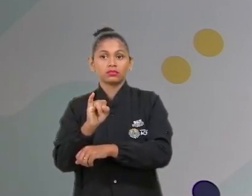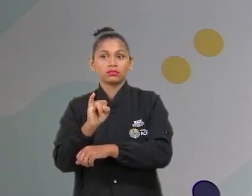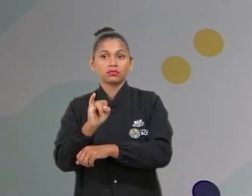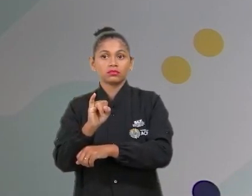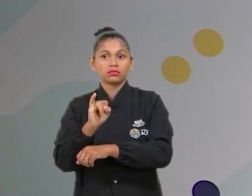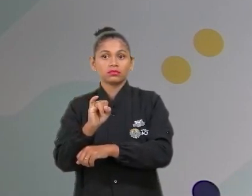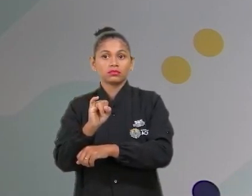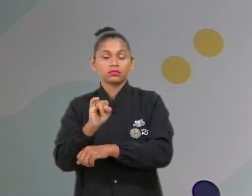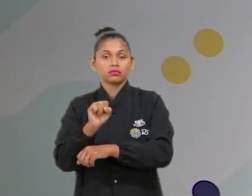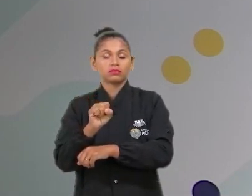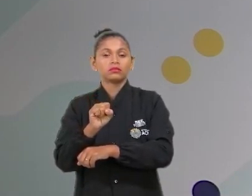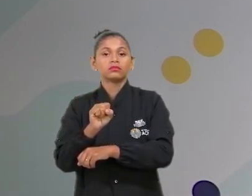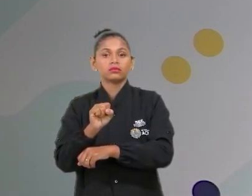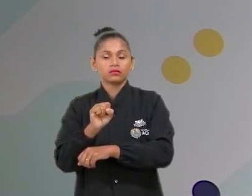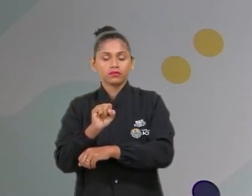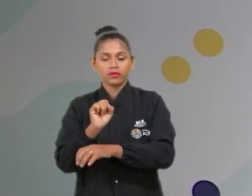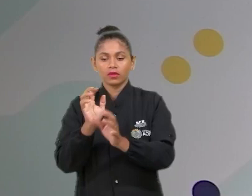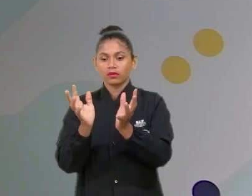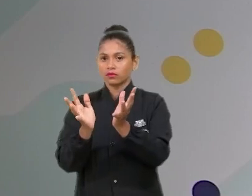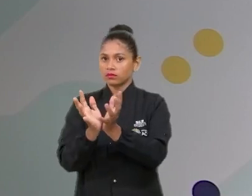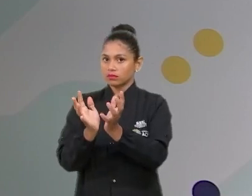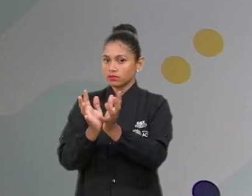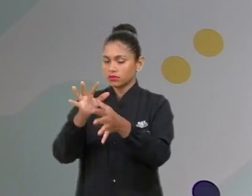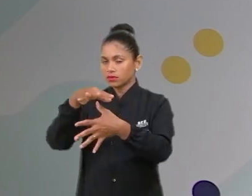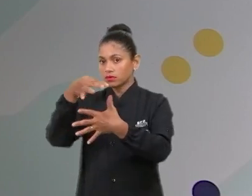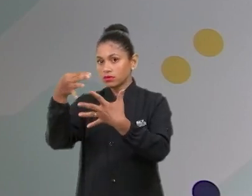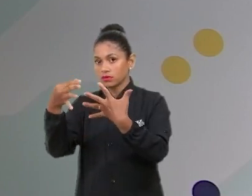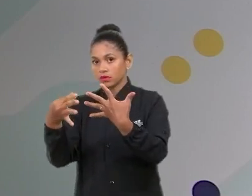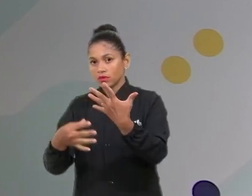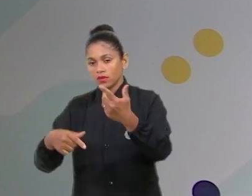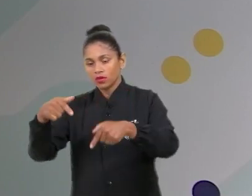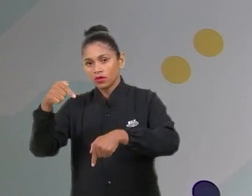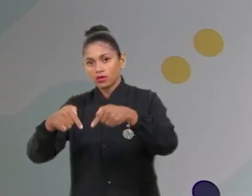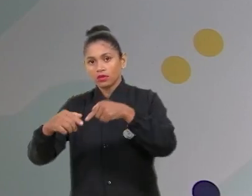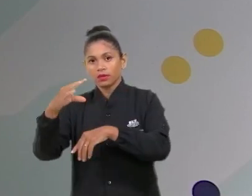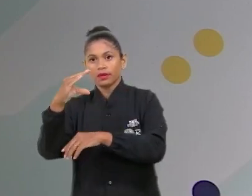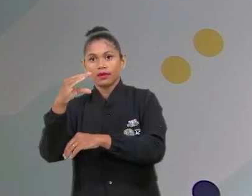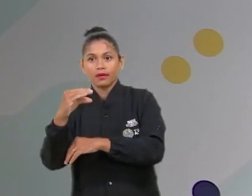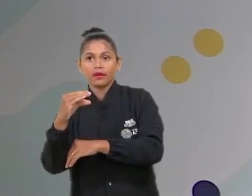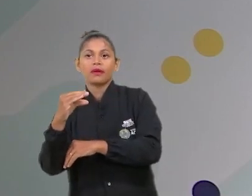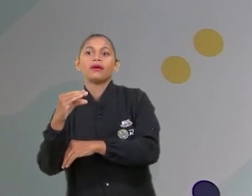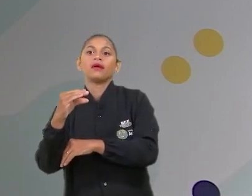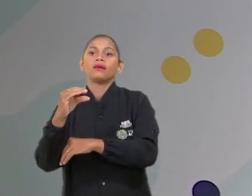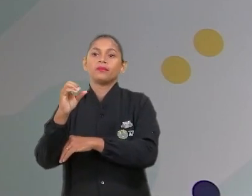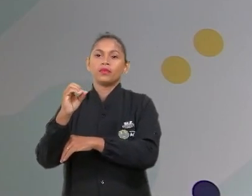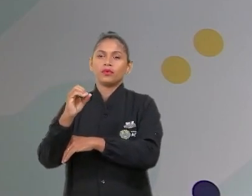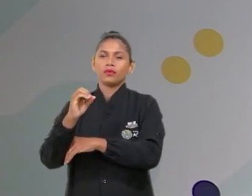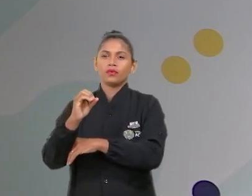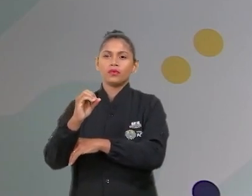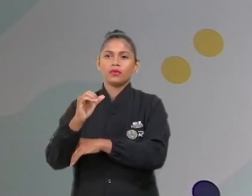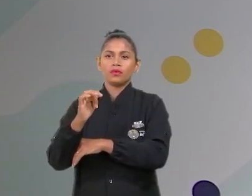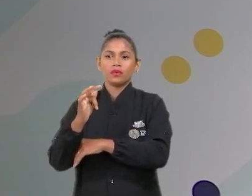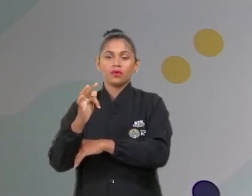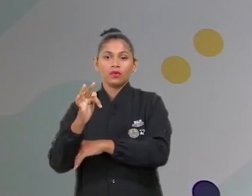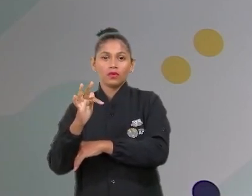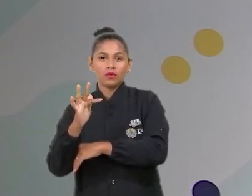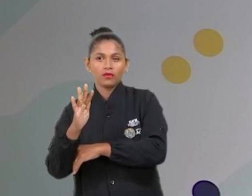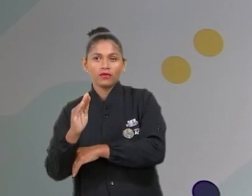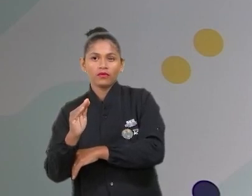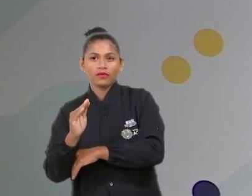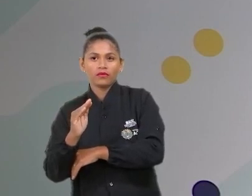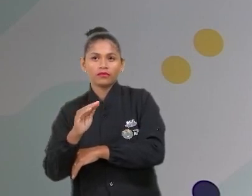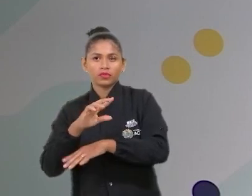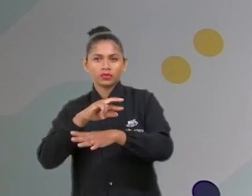vamos ter aí a formação de alguns elementos químicos como carbono, nitrogênio, fósforo, oxigênio.